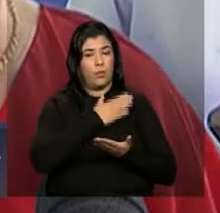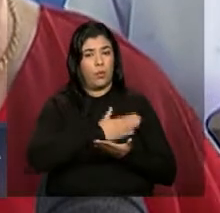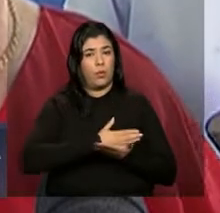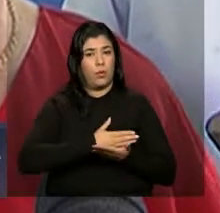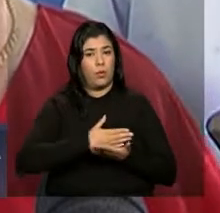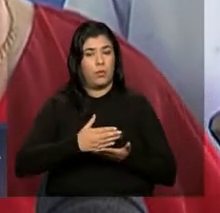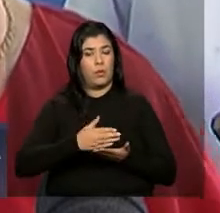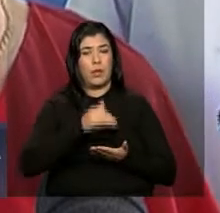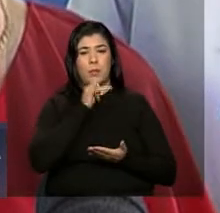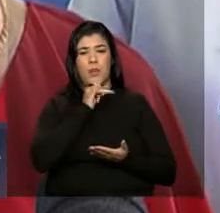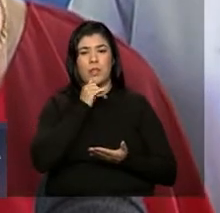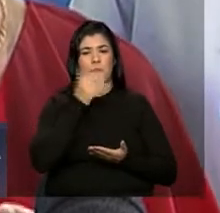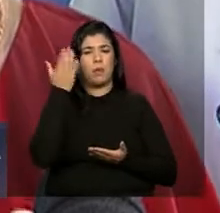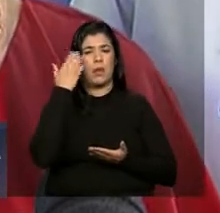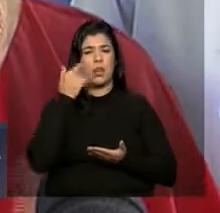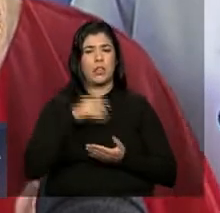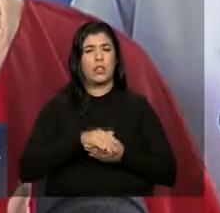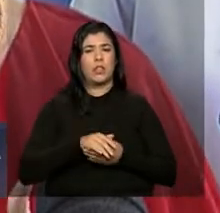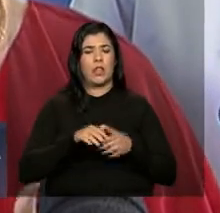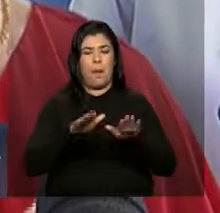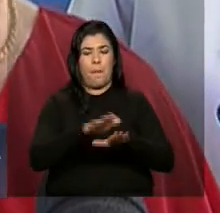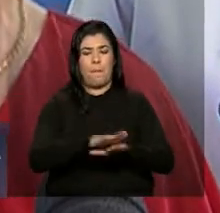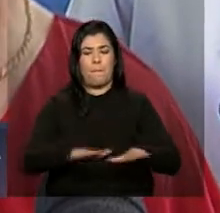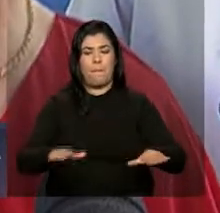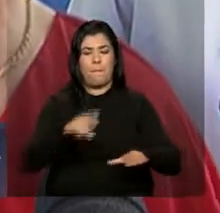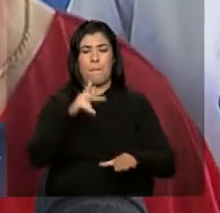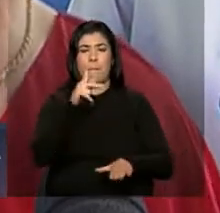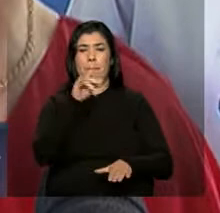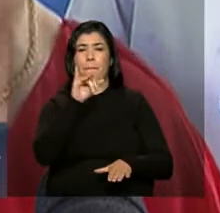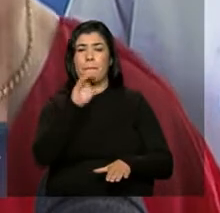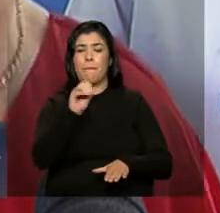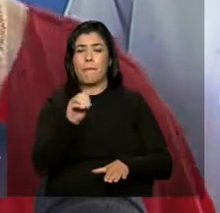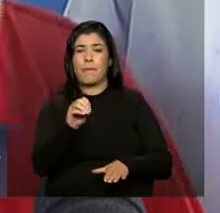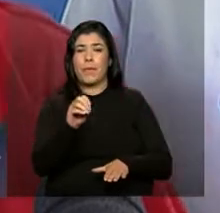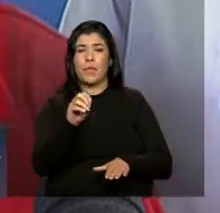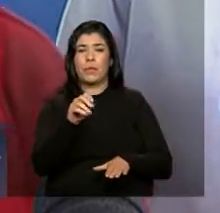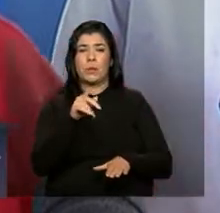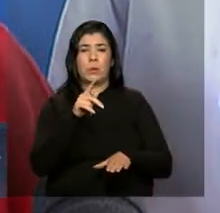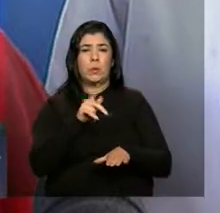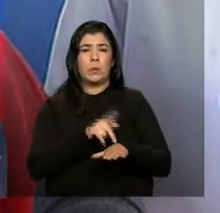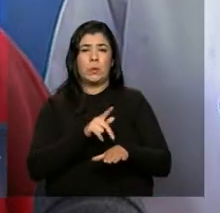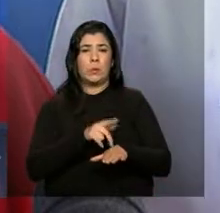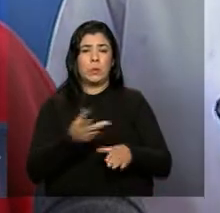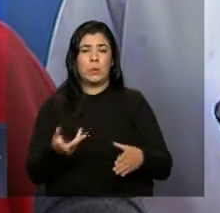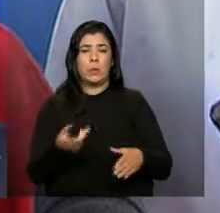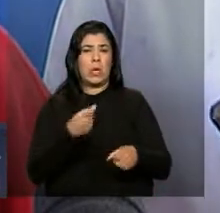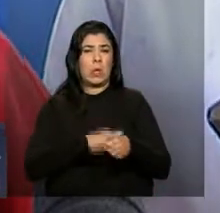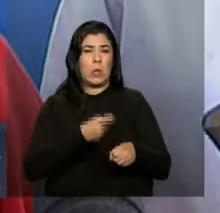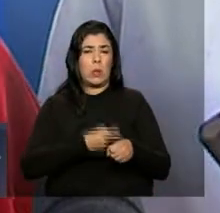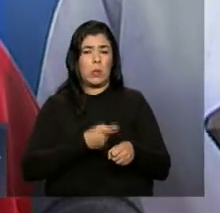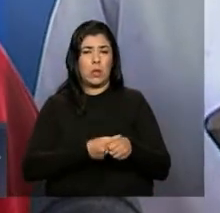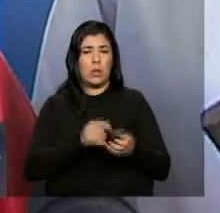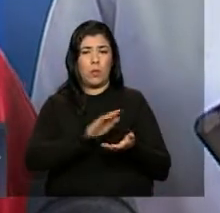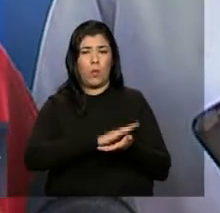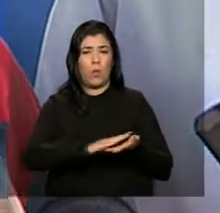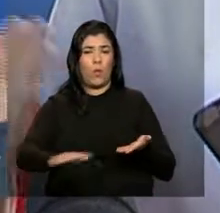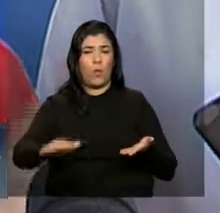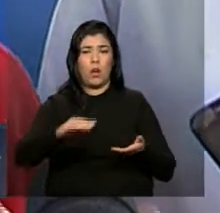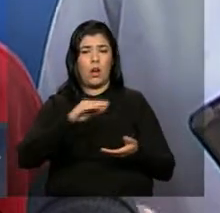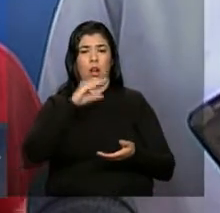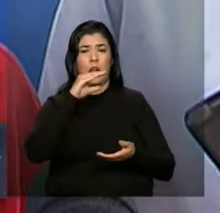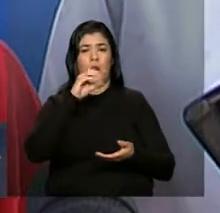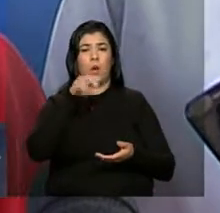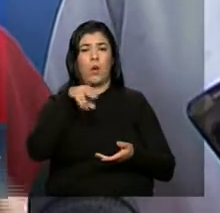o piso era de cimento. Cimento, um concreto um pouco mais forte, mas ele